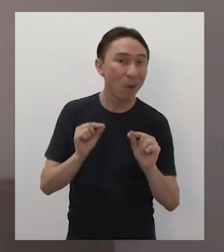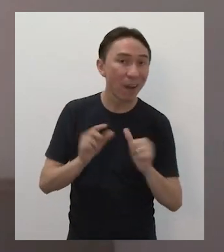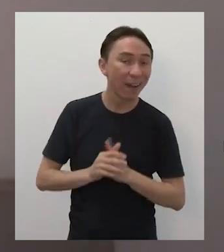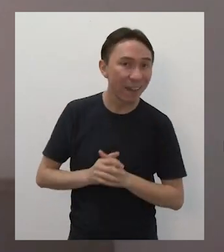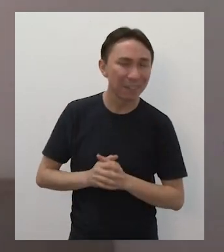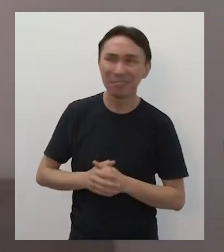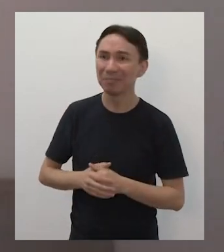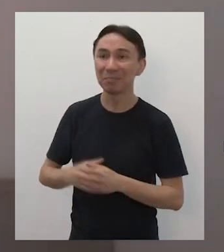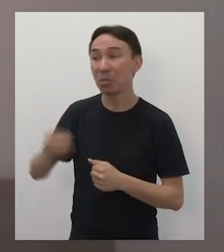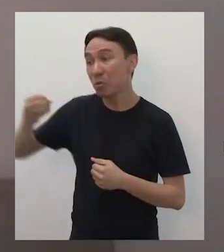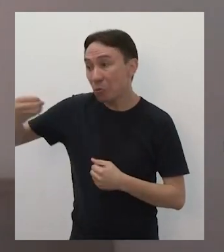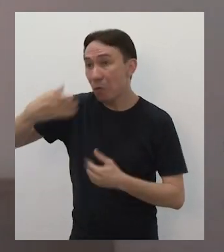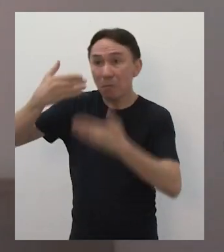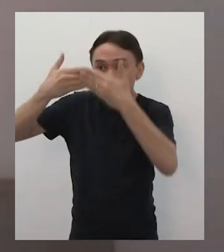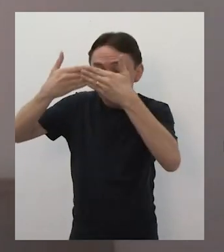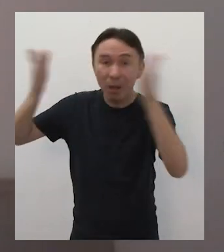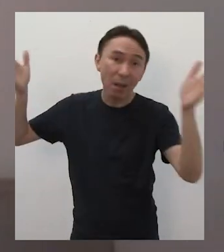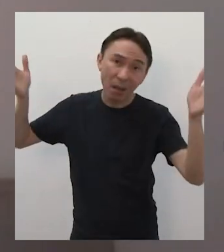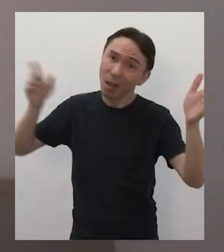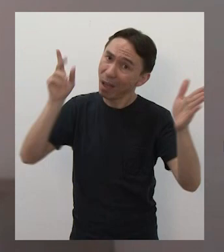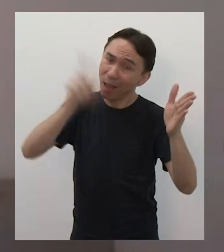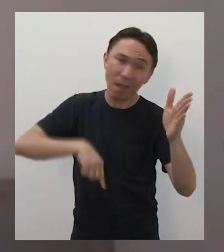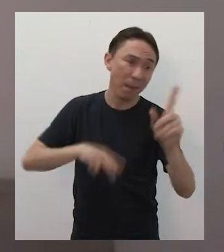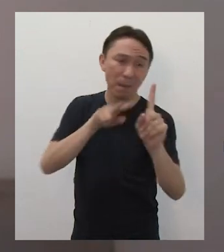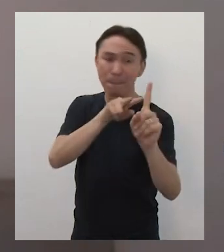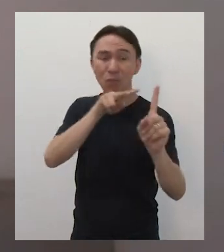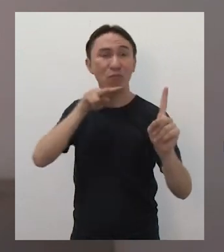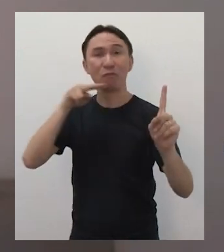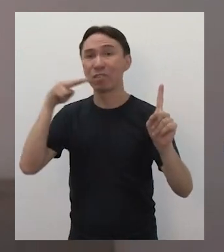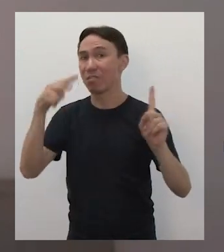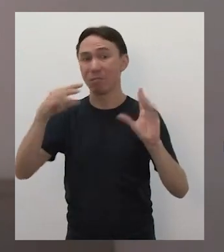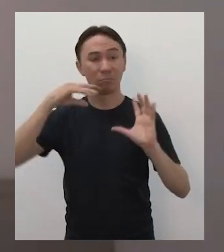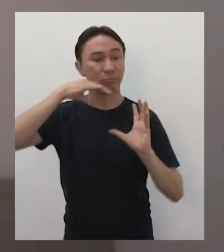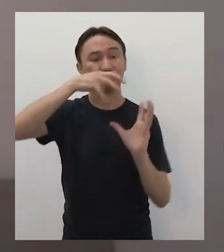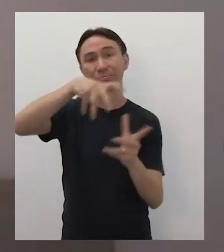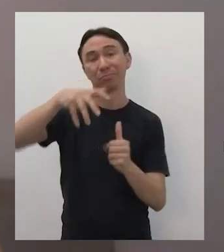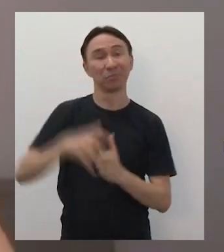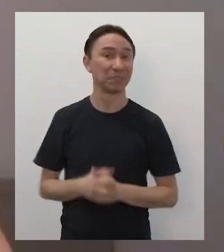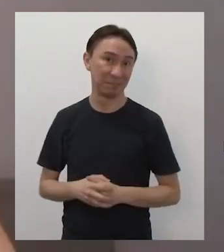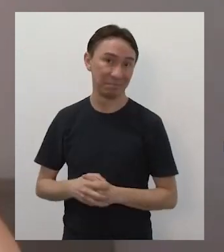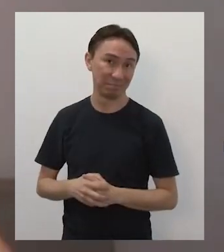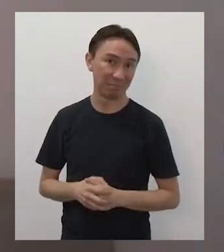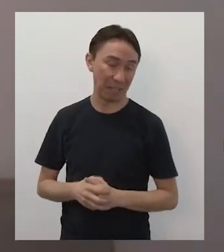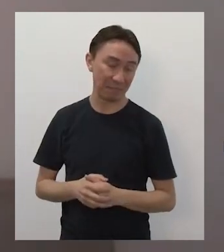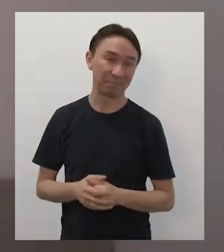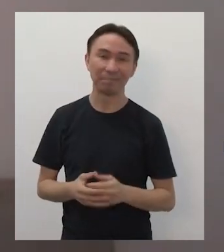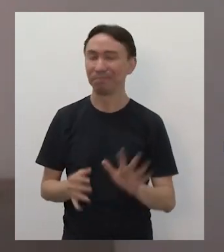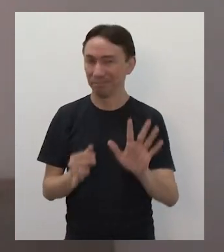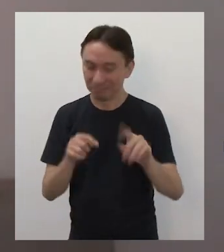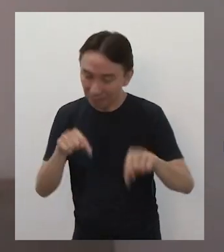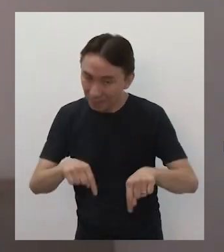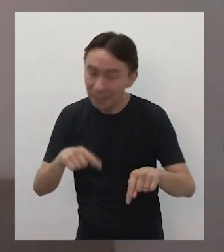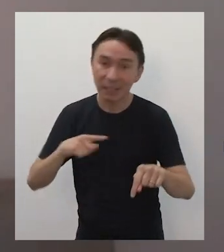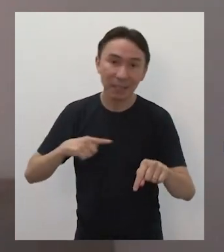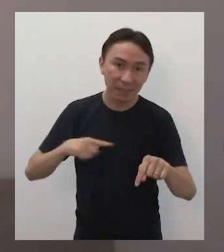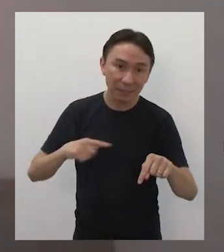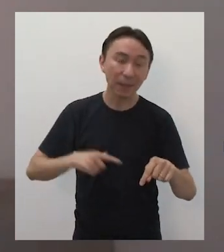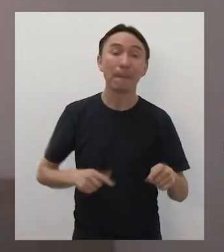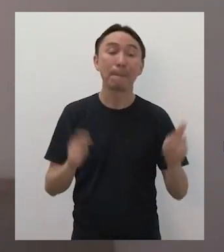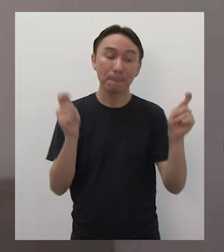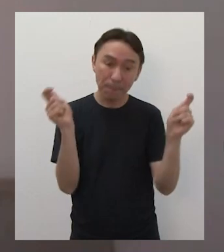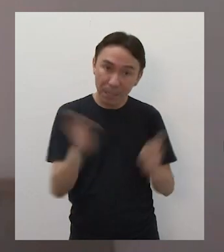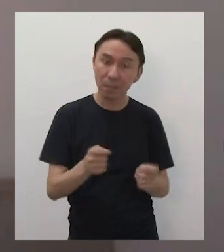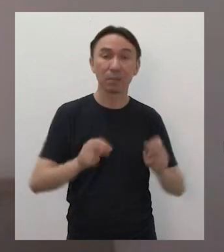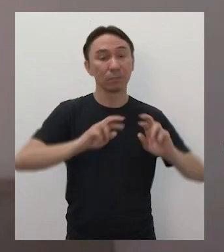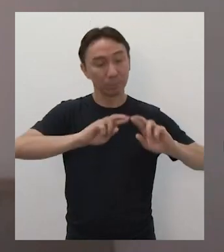o mundo com outros olhos. E essa macrocompetência ela é composta por 3 competências, que é a curiosidade para